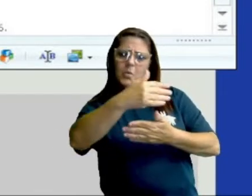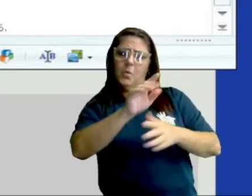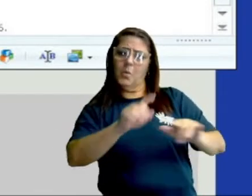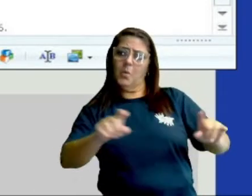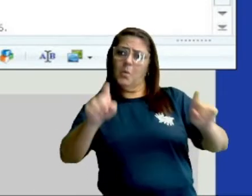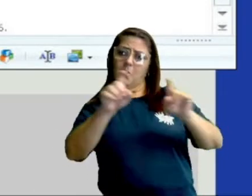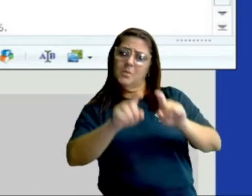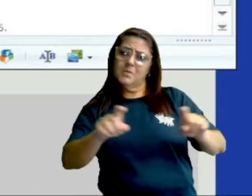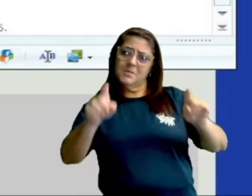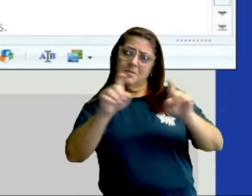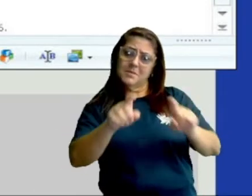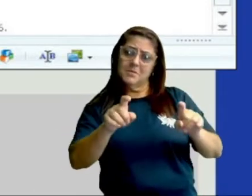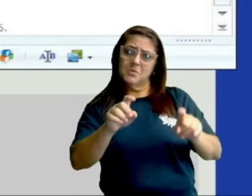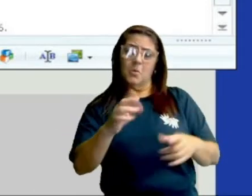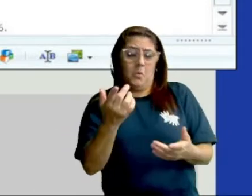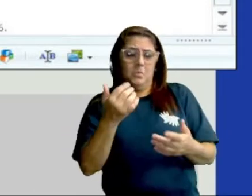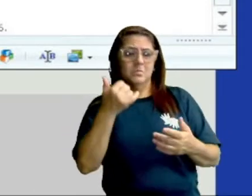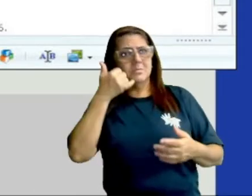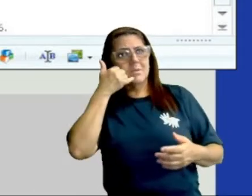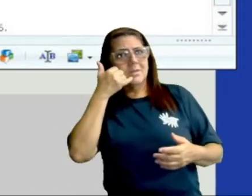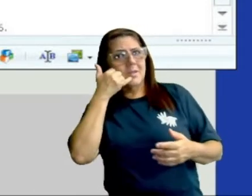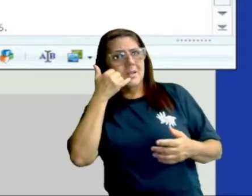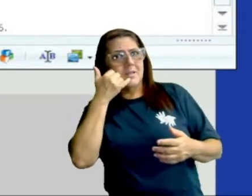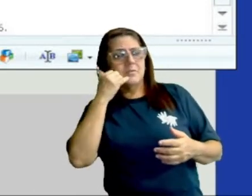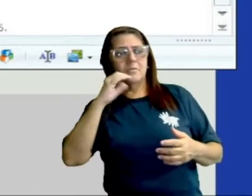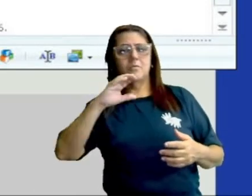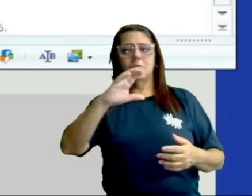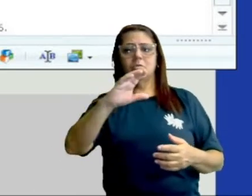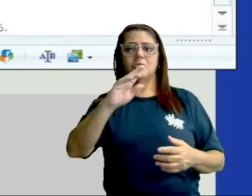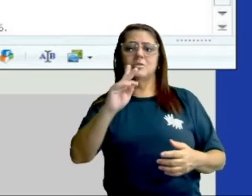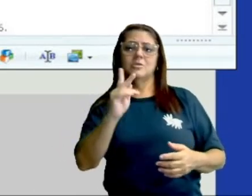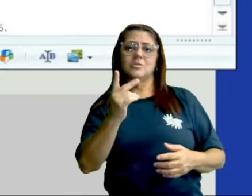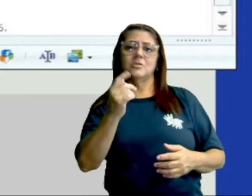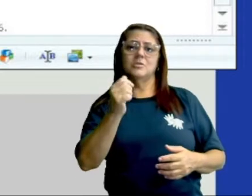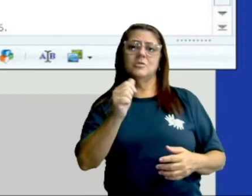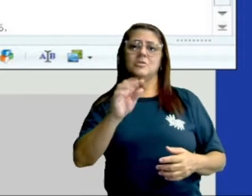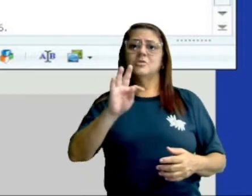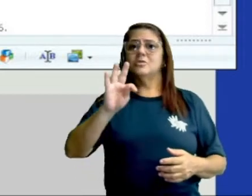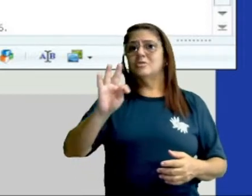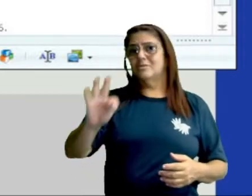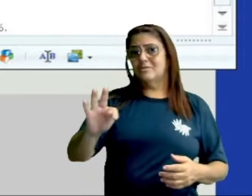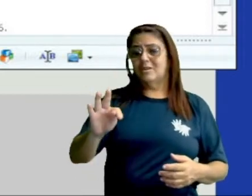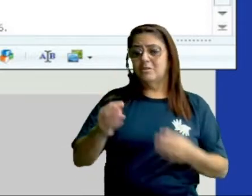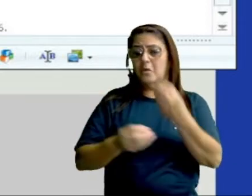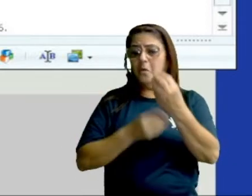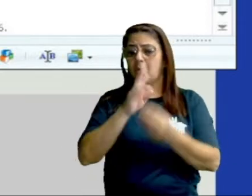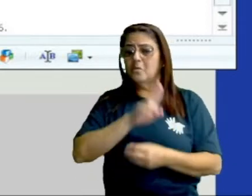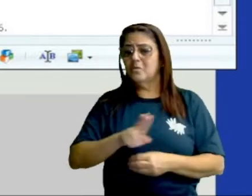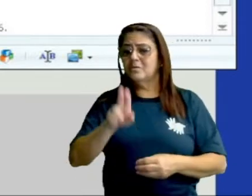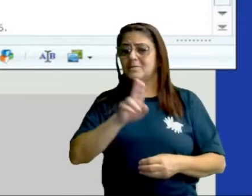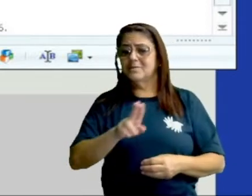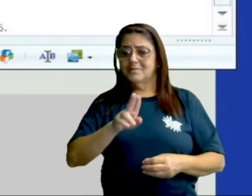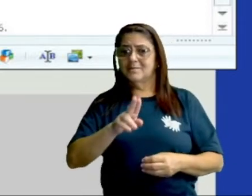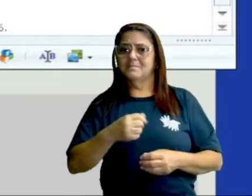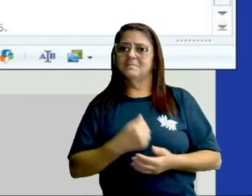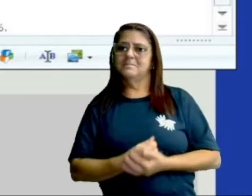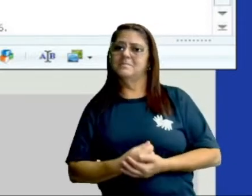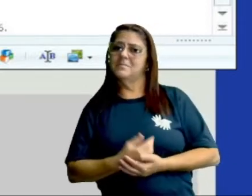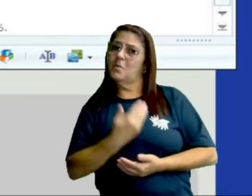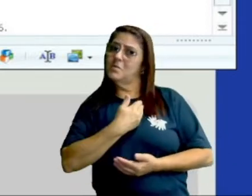entrar em um chat e ver esse passo a passo e sentir realmente na realidade como é que funciona, tá